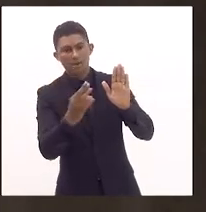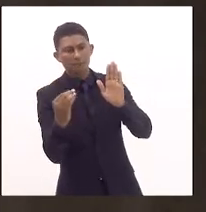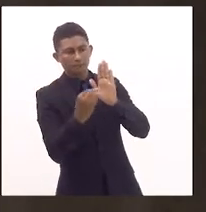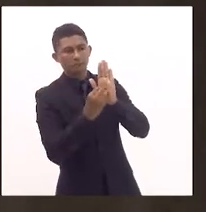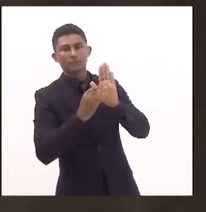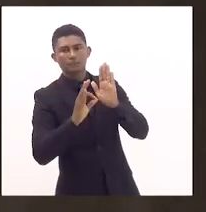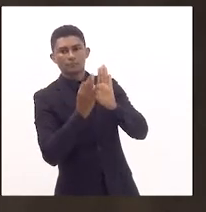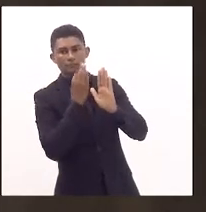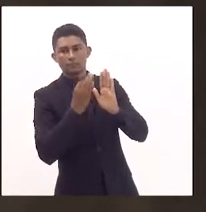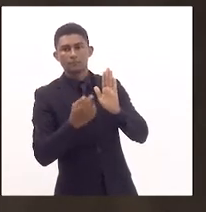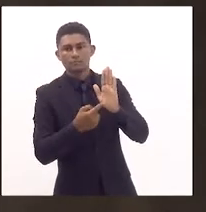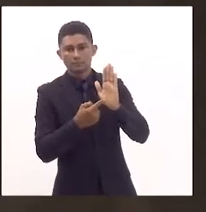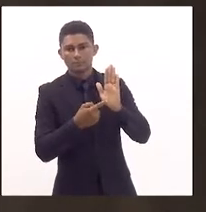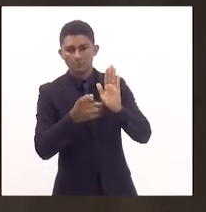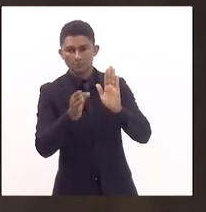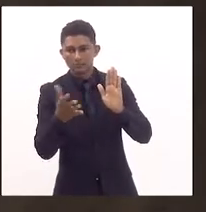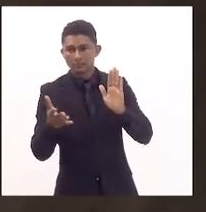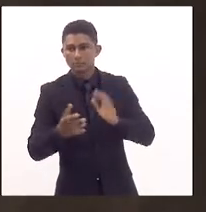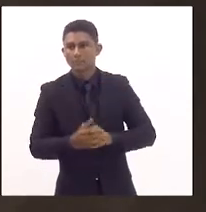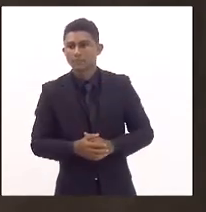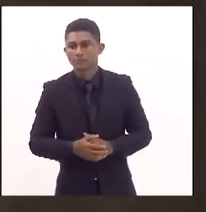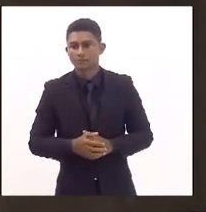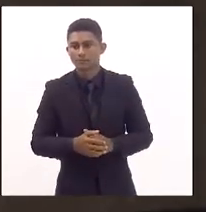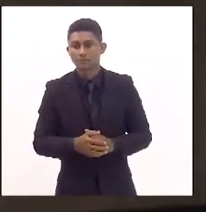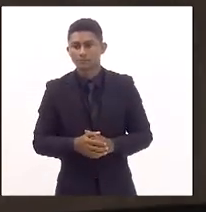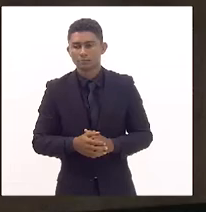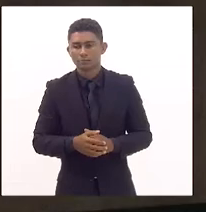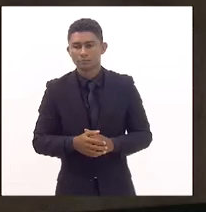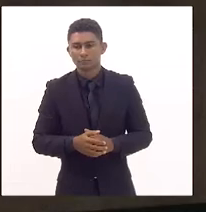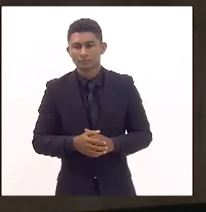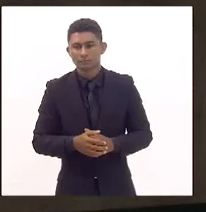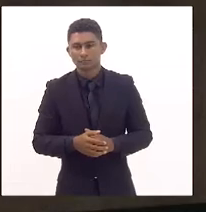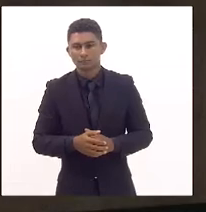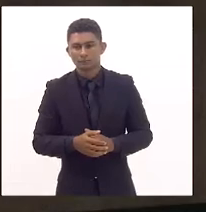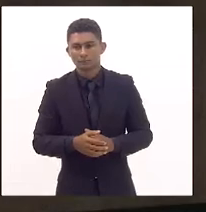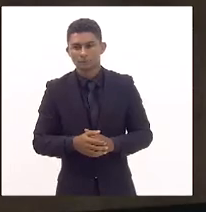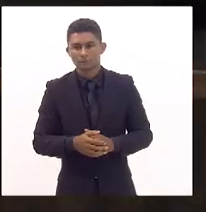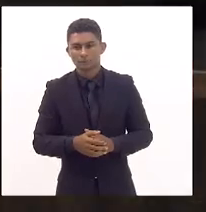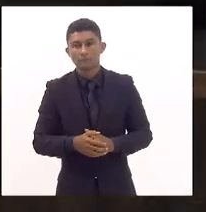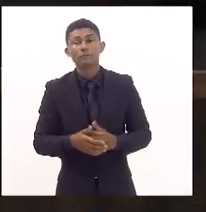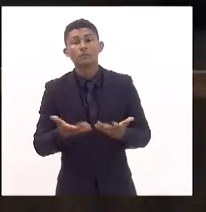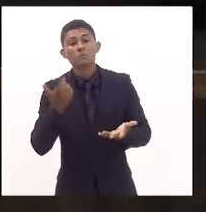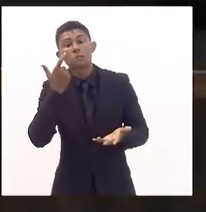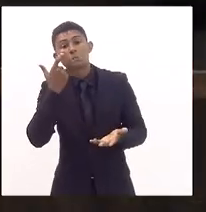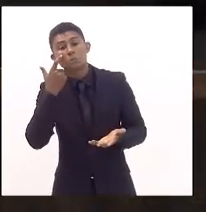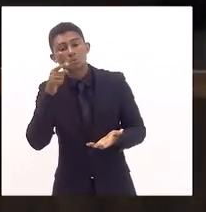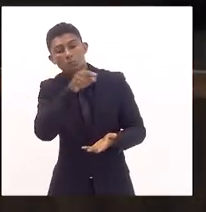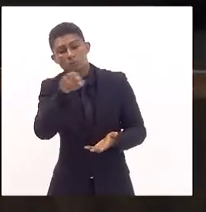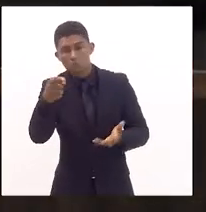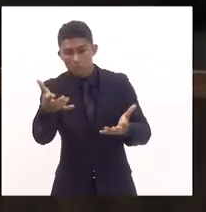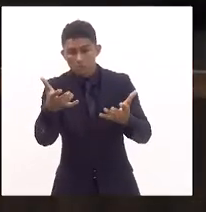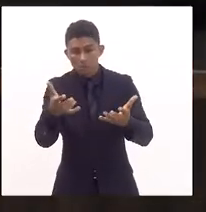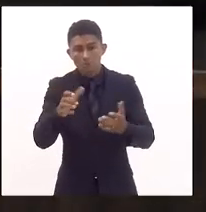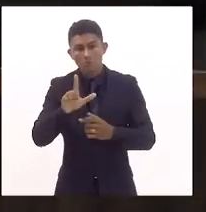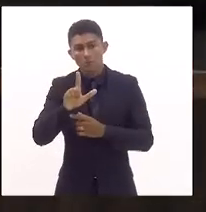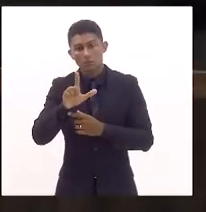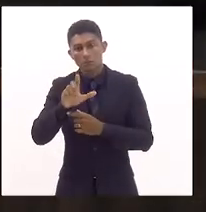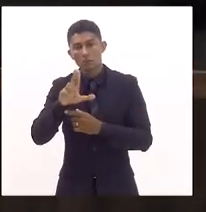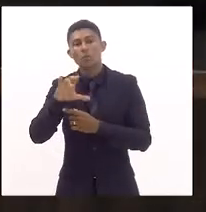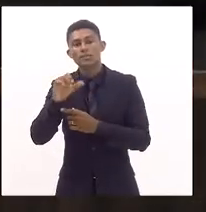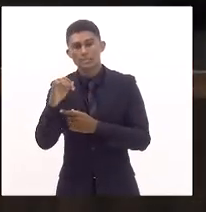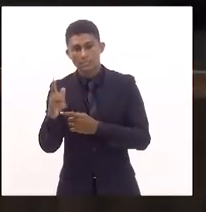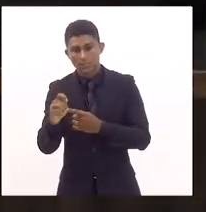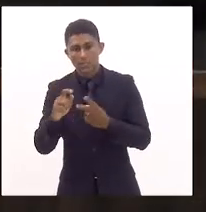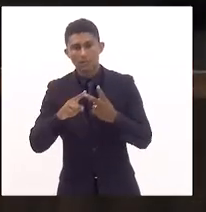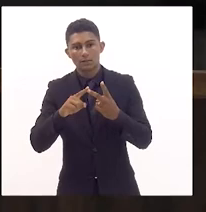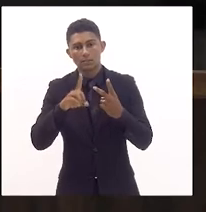ser coautora. Colhei então as coautoria, deputada Lucinha,